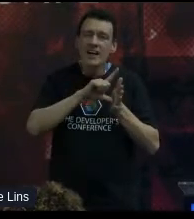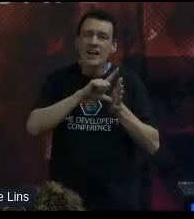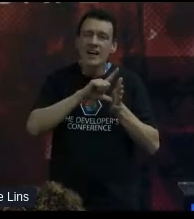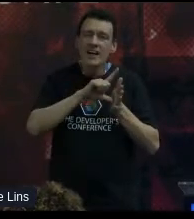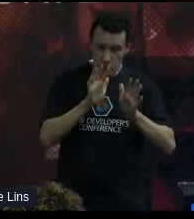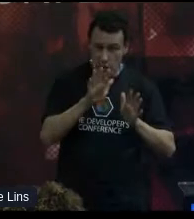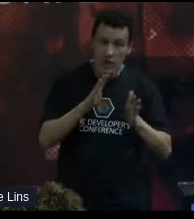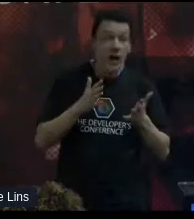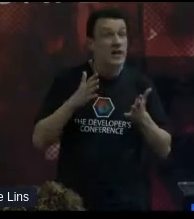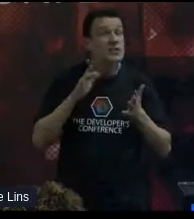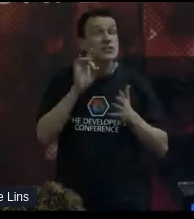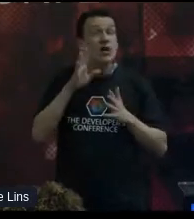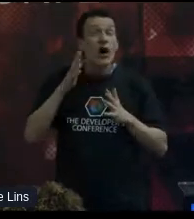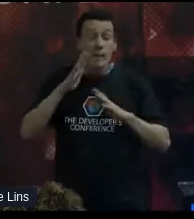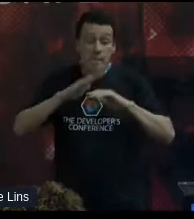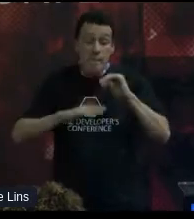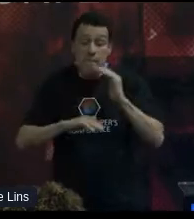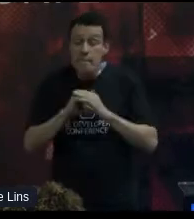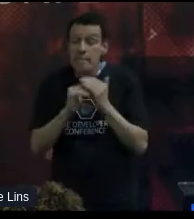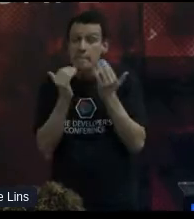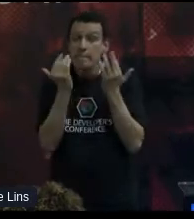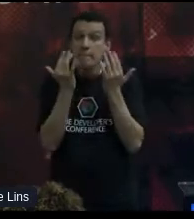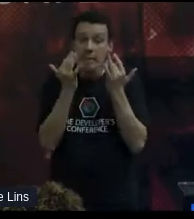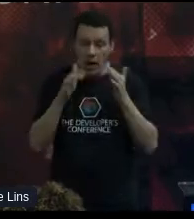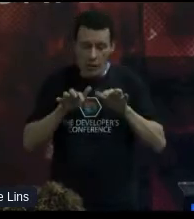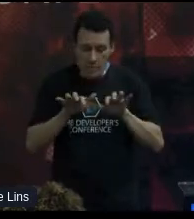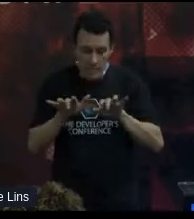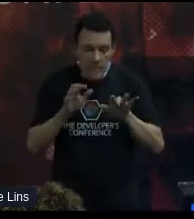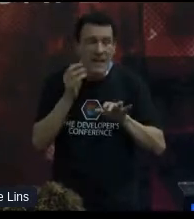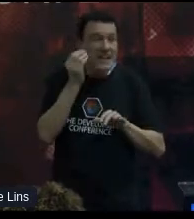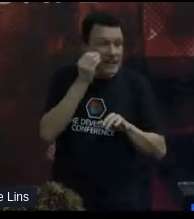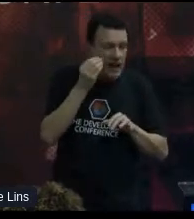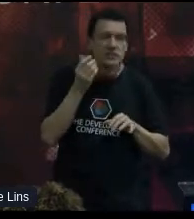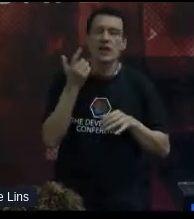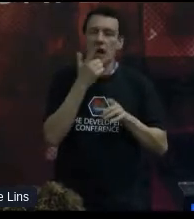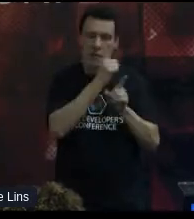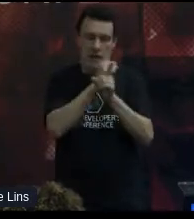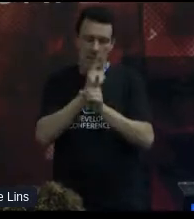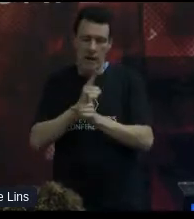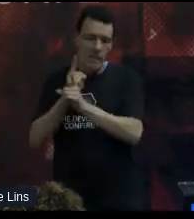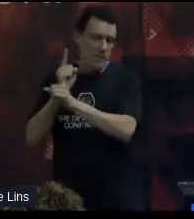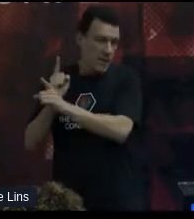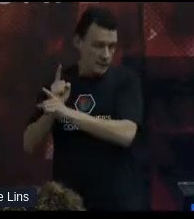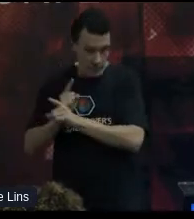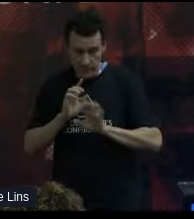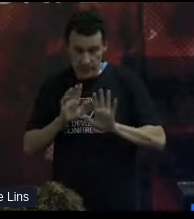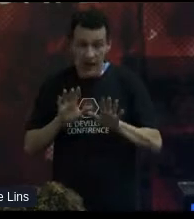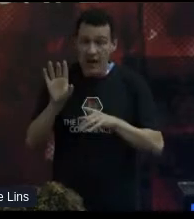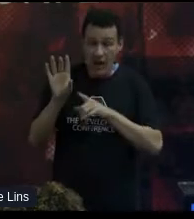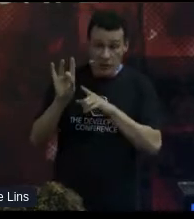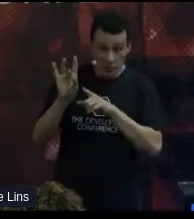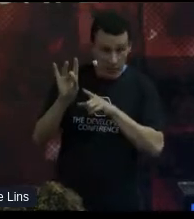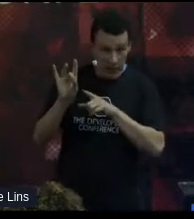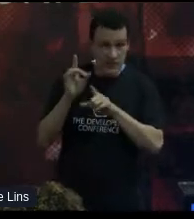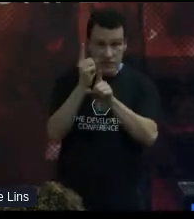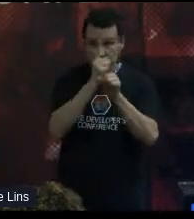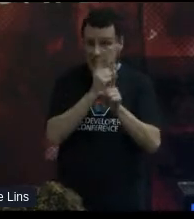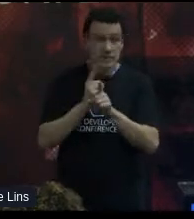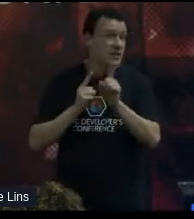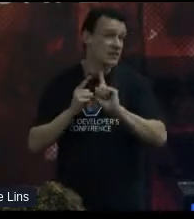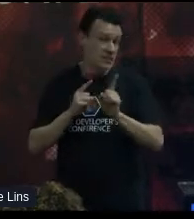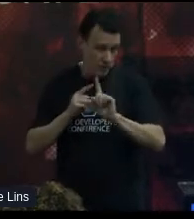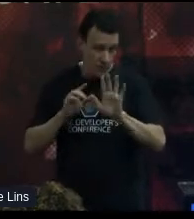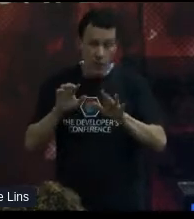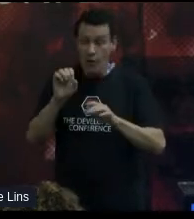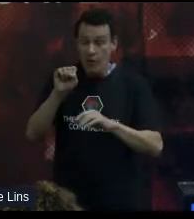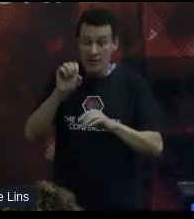o teste prático vai pegar, né? Só as Exato. ferramentas automatizadas não é suficiente. Óbvio que elas cumprem um